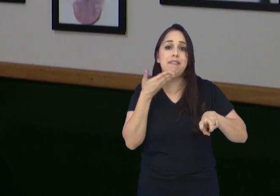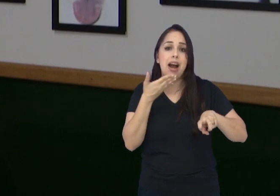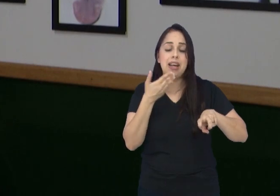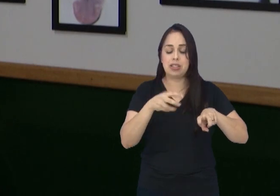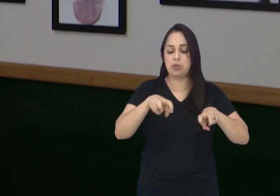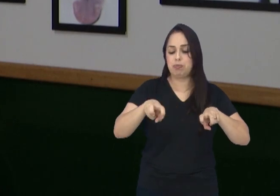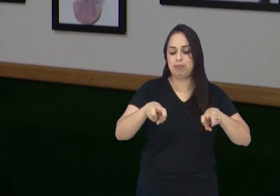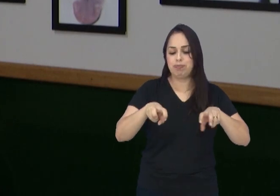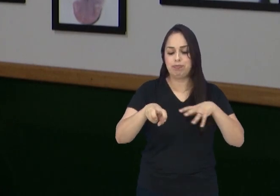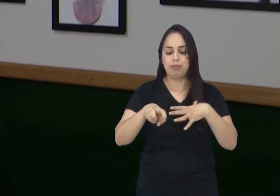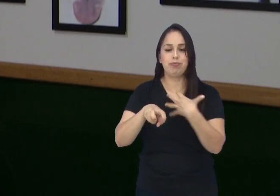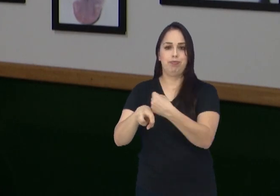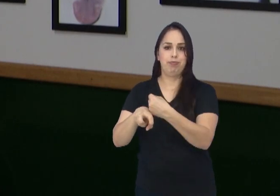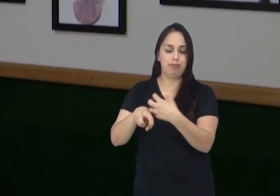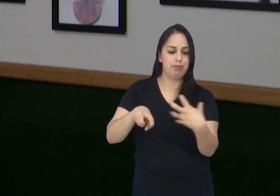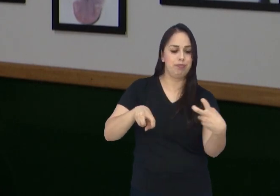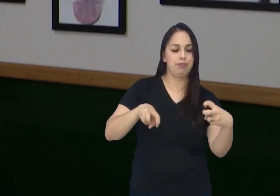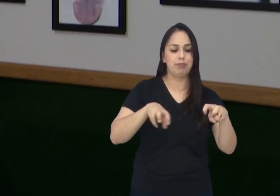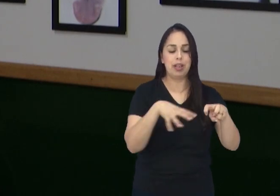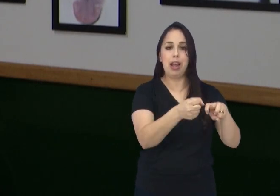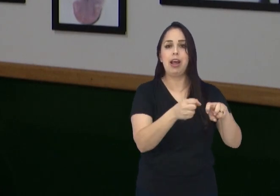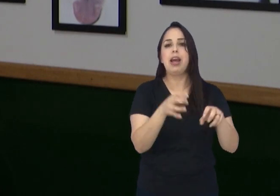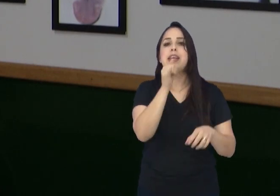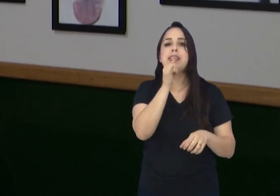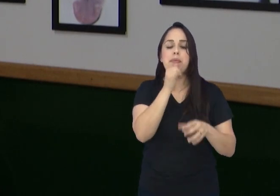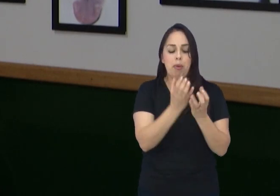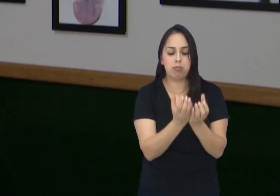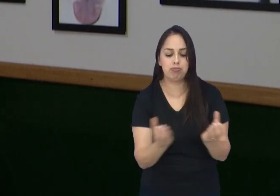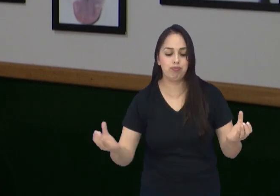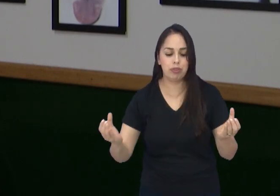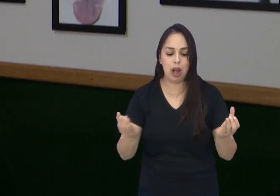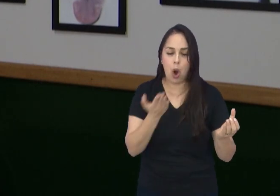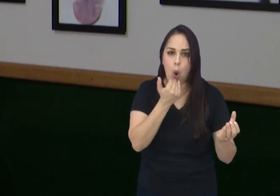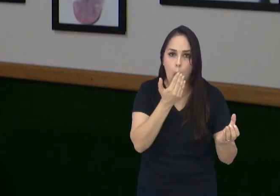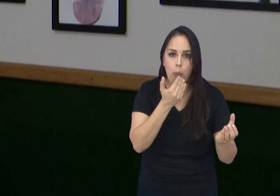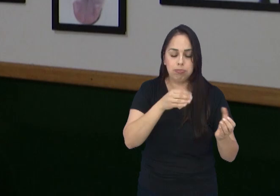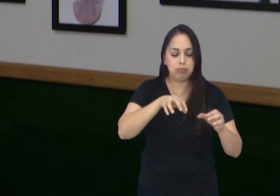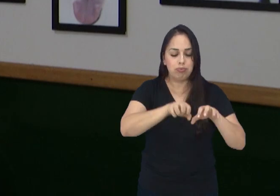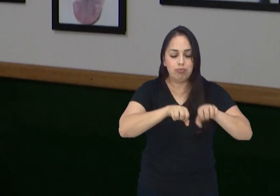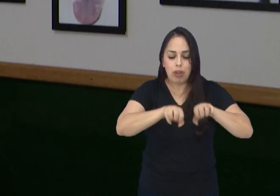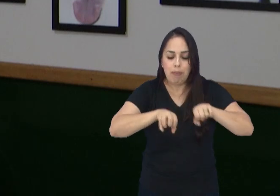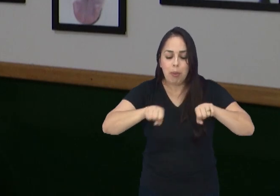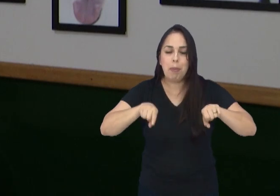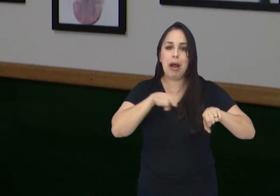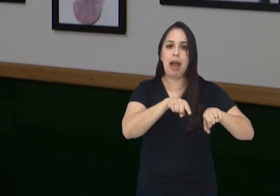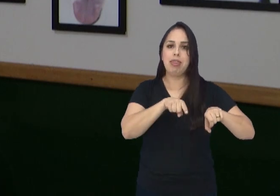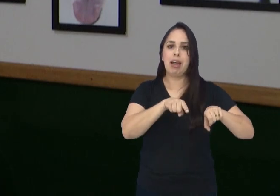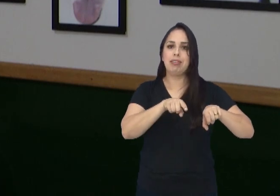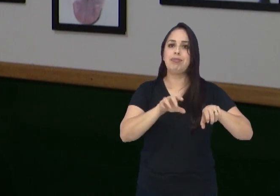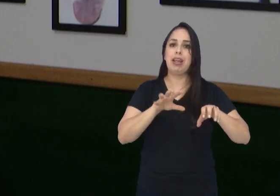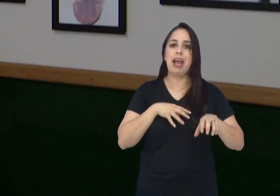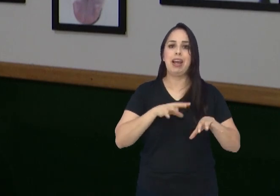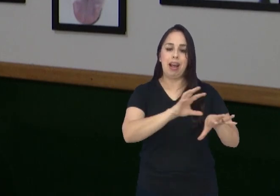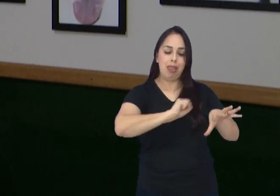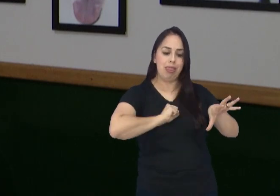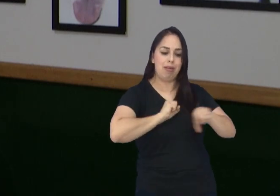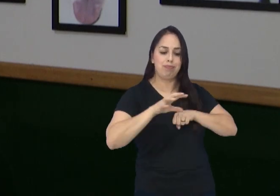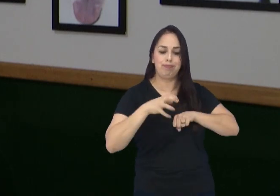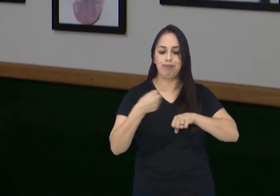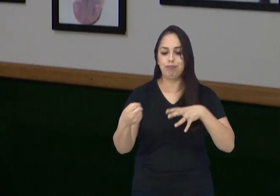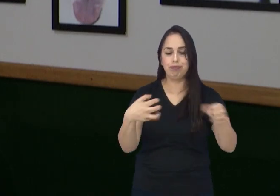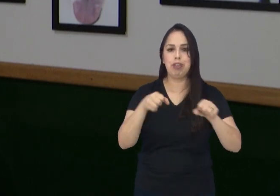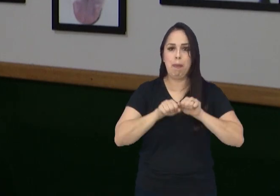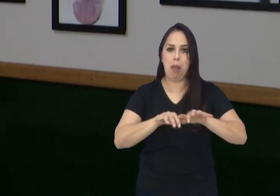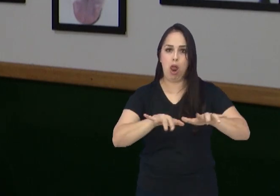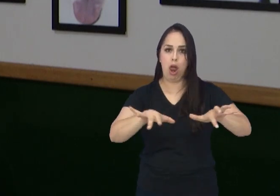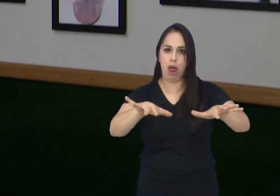saliva, pelos potinhos de água e comida que eles dividem junto. E quando você faz isso, você tem uma contaminação do rebanho